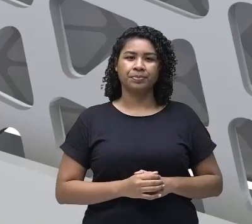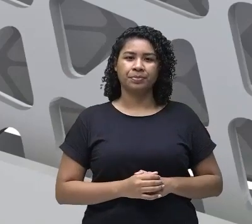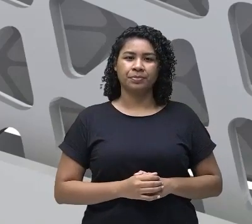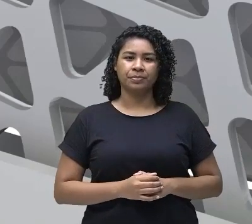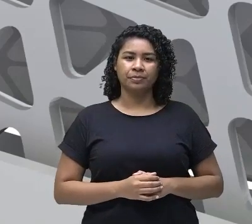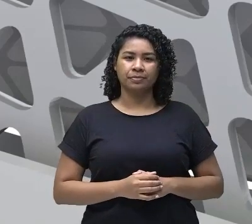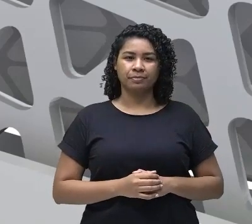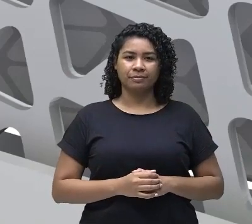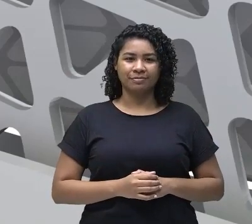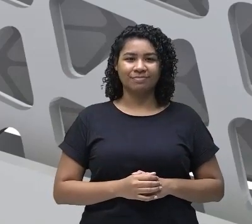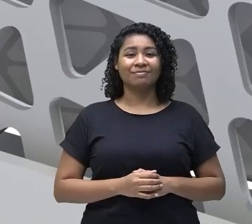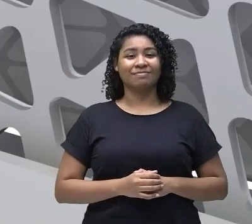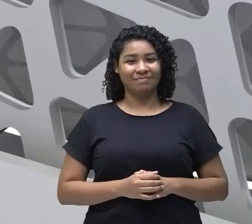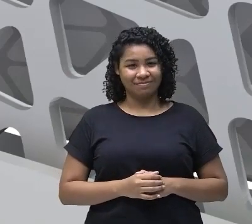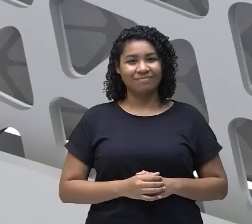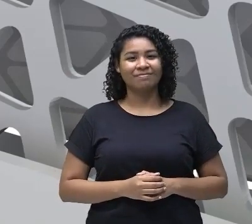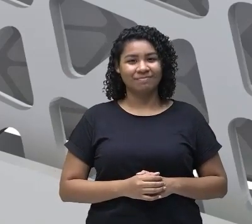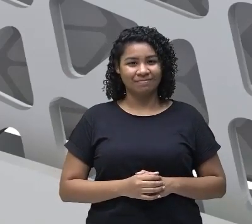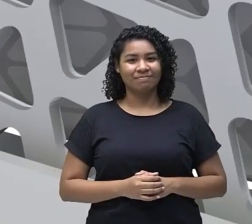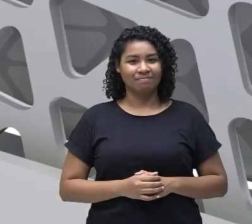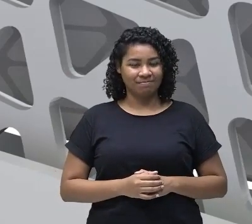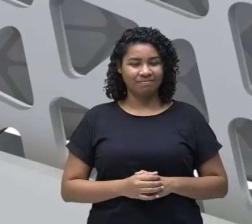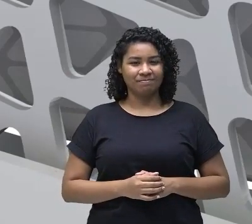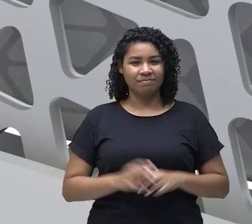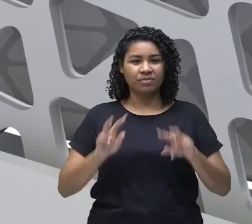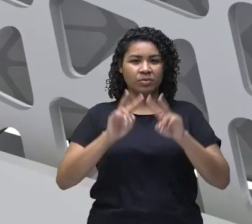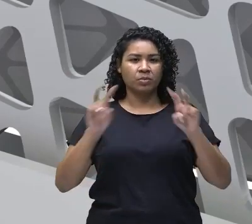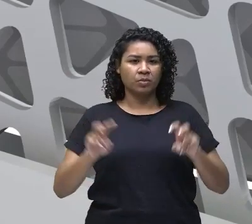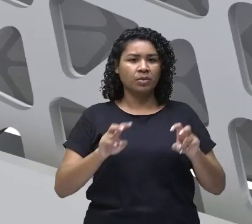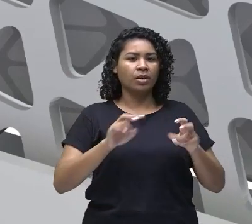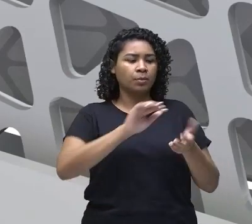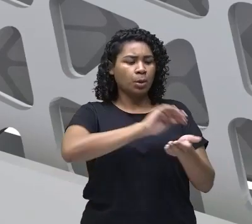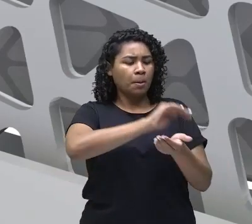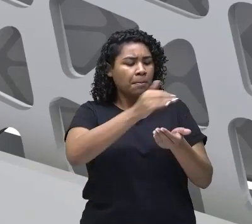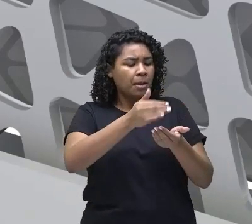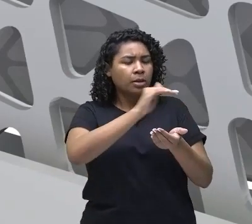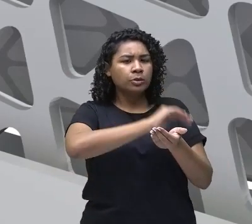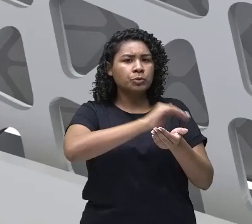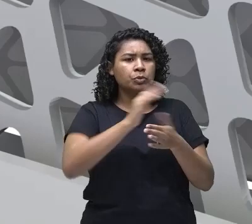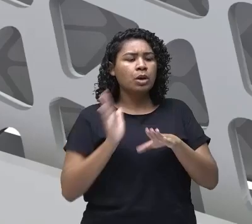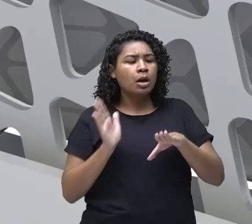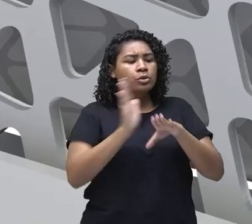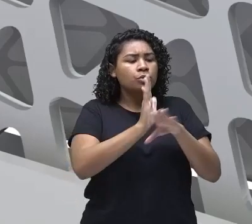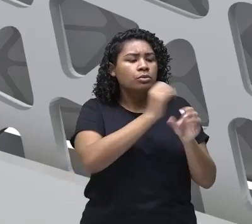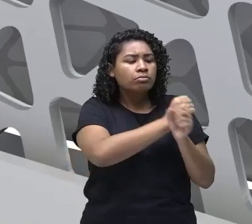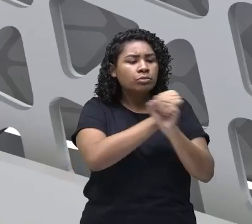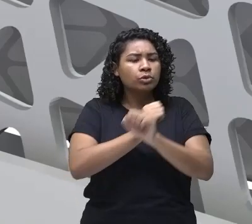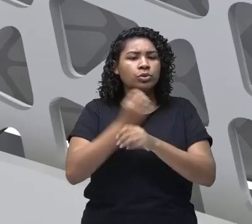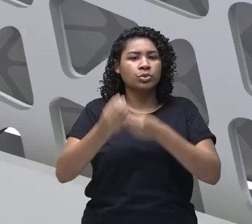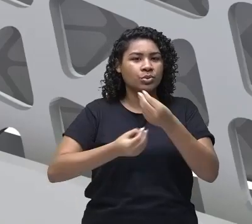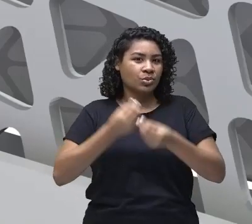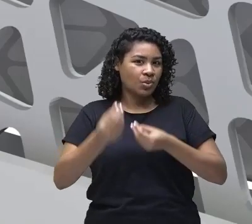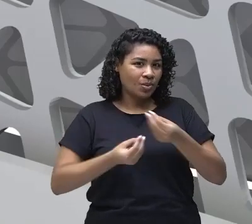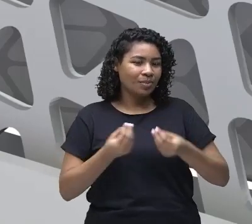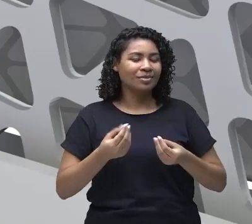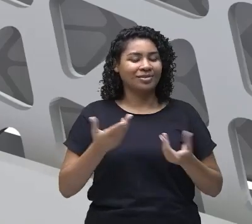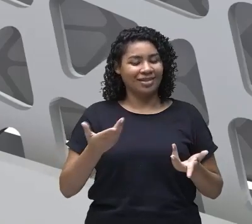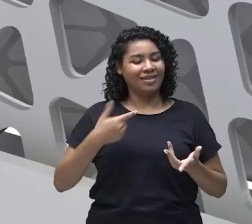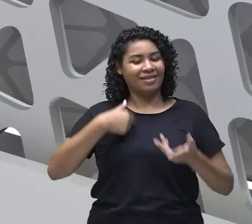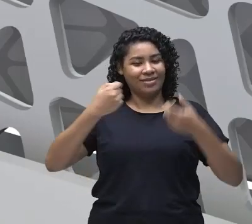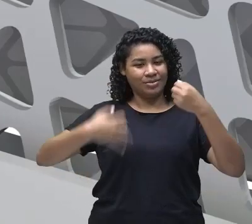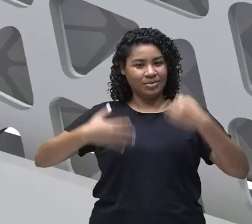do que podemos fazer para reduzir os impactos na camada de ozônio, as pesquisas que descobriram esses